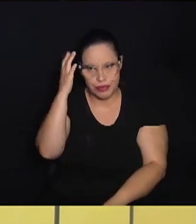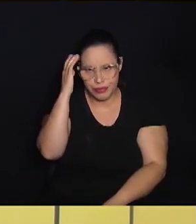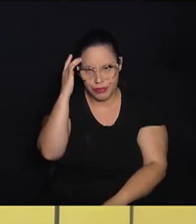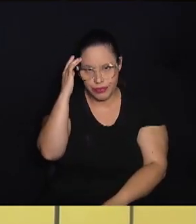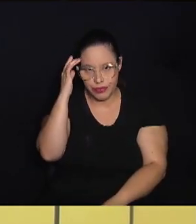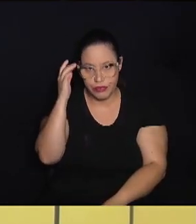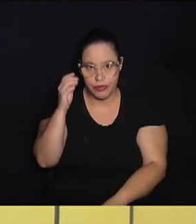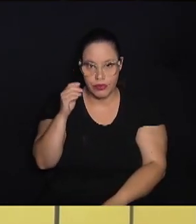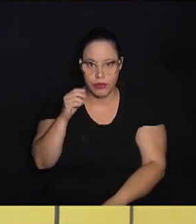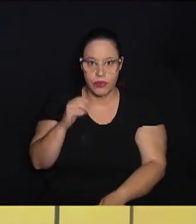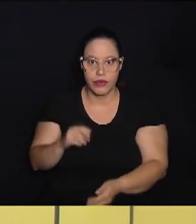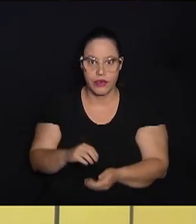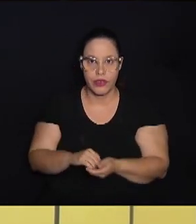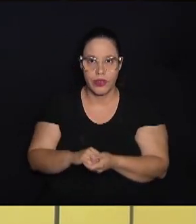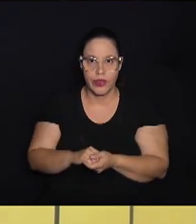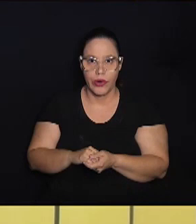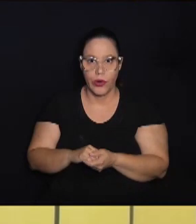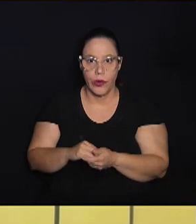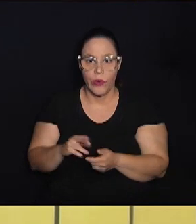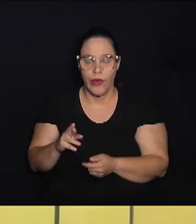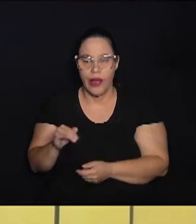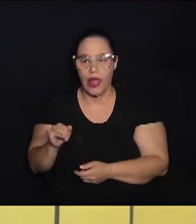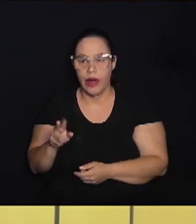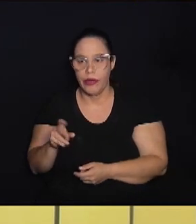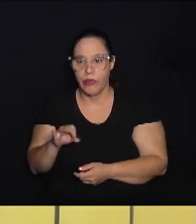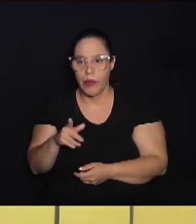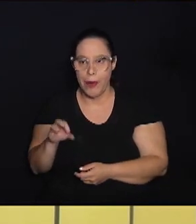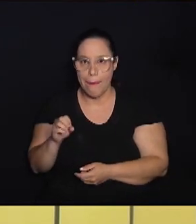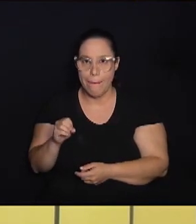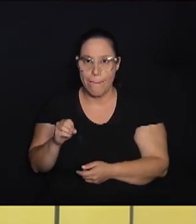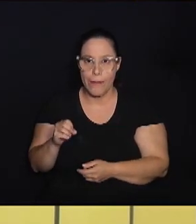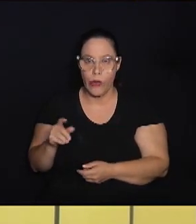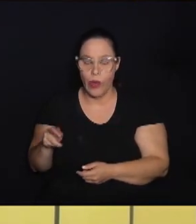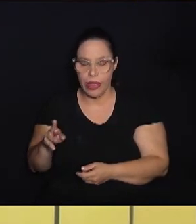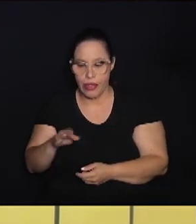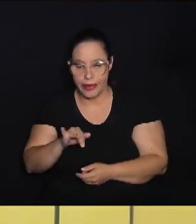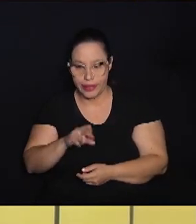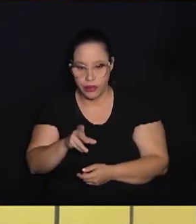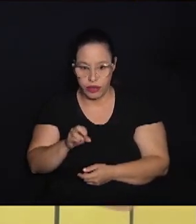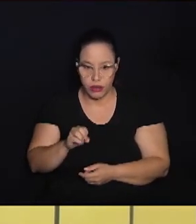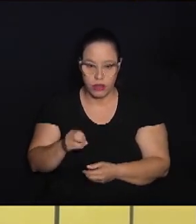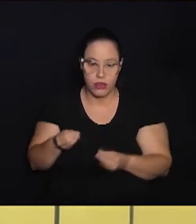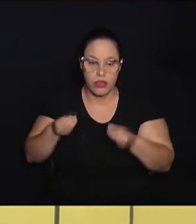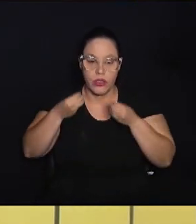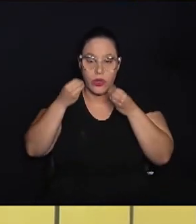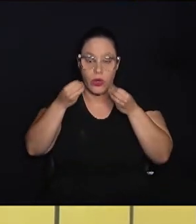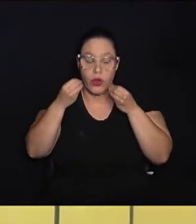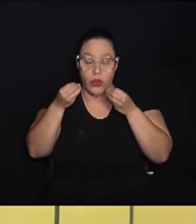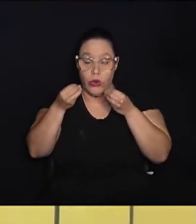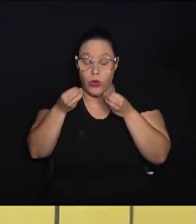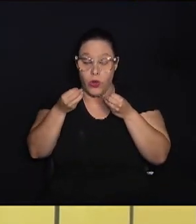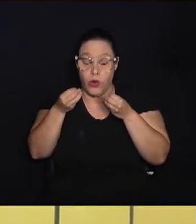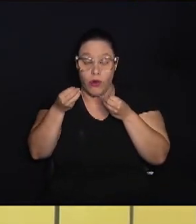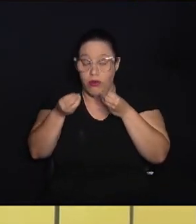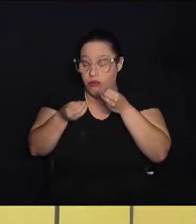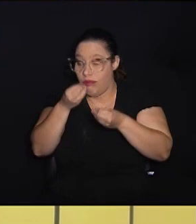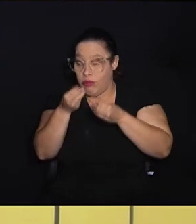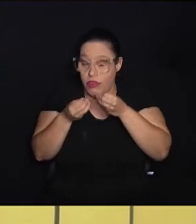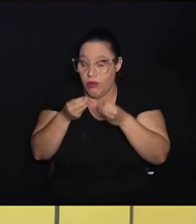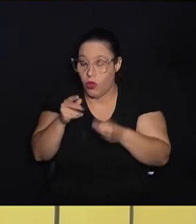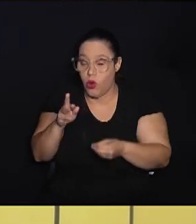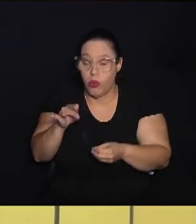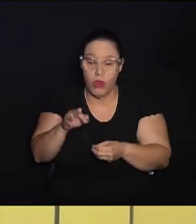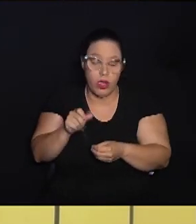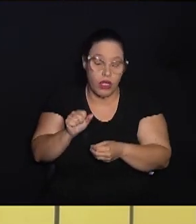malung usou na Revolução ch Ele usou quadrinhos para dizer como deveria ser um comunista entendeu assim